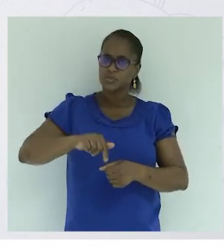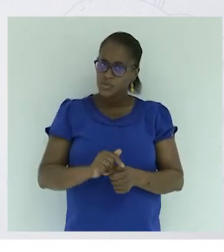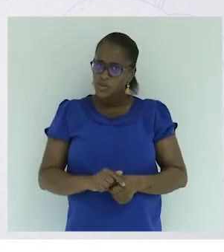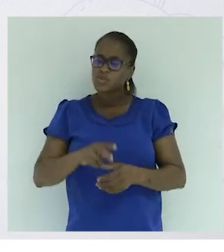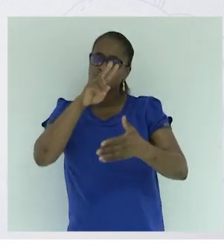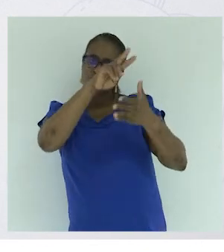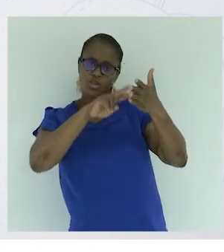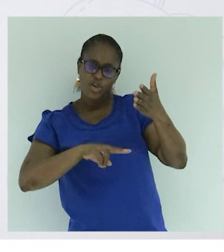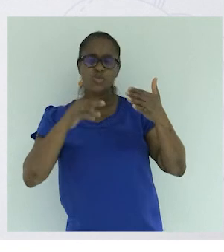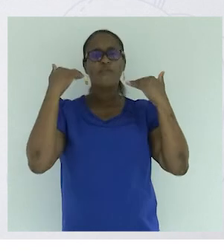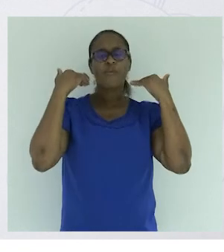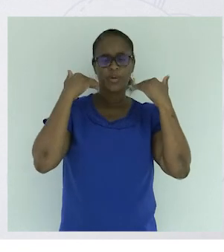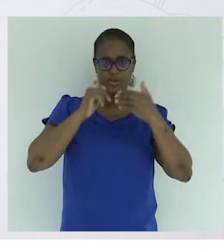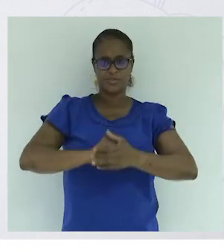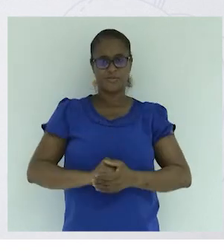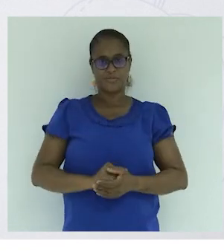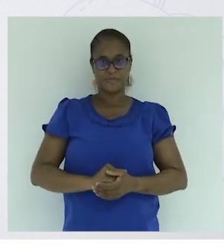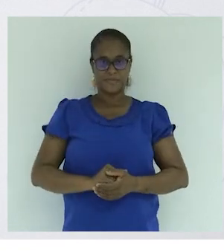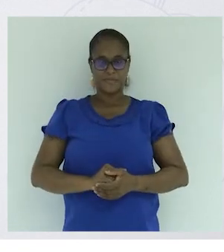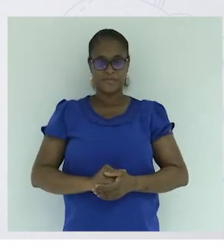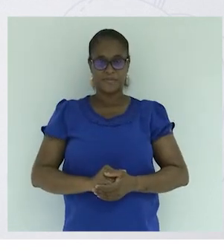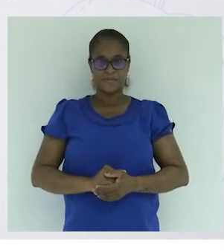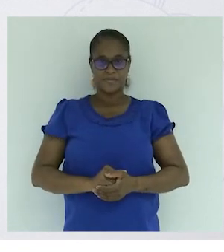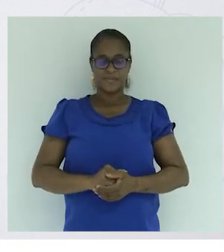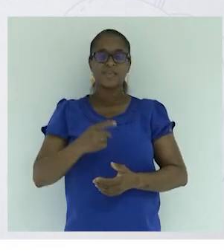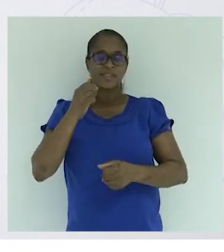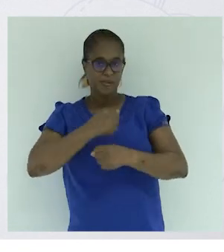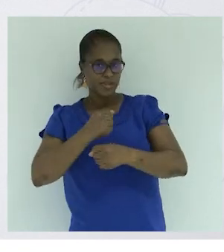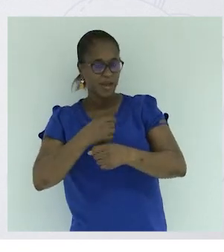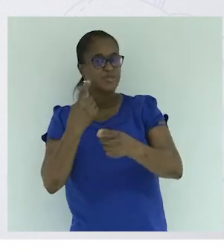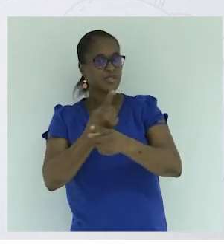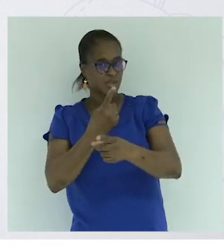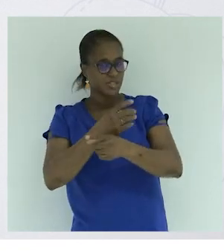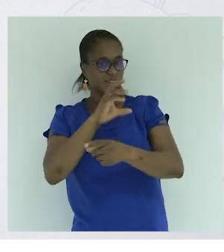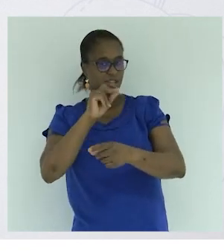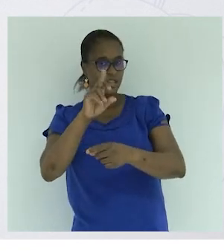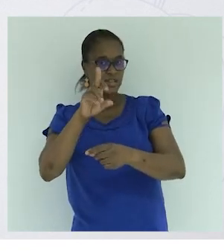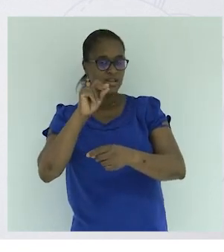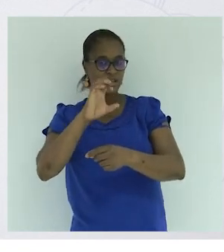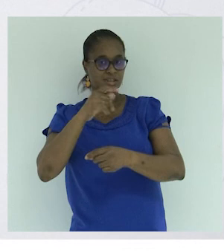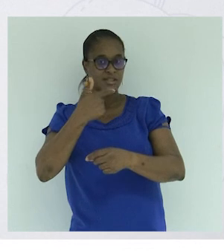o texto informativo. Vimos as características,